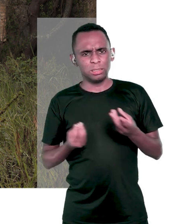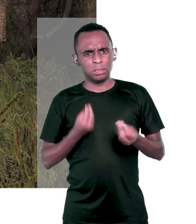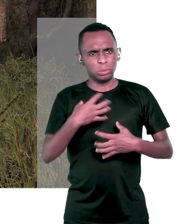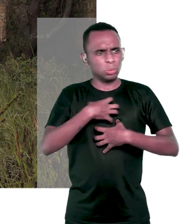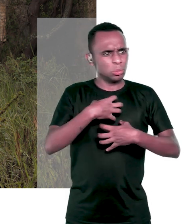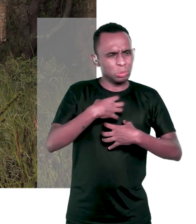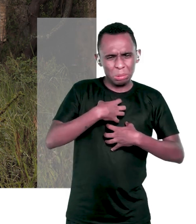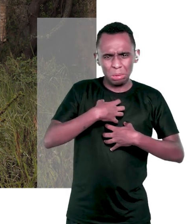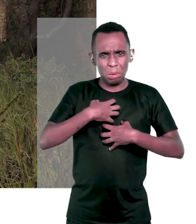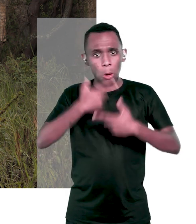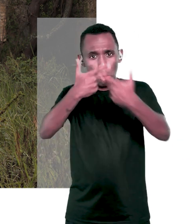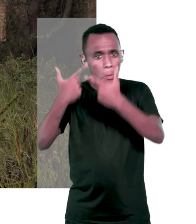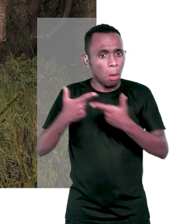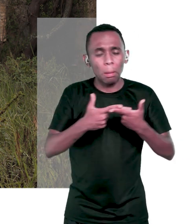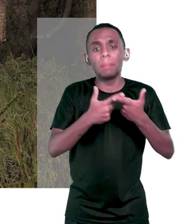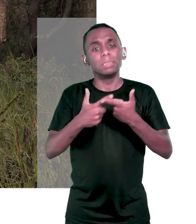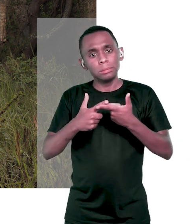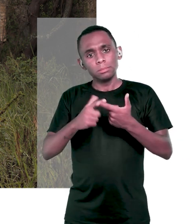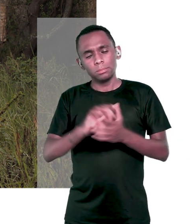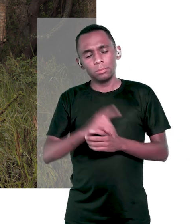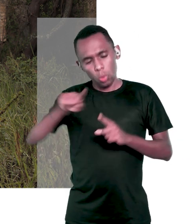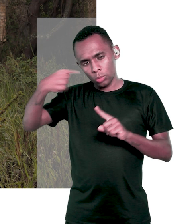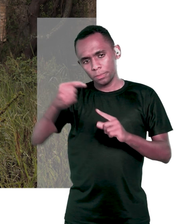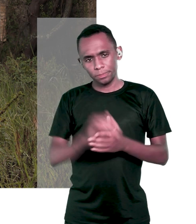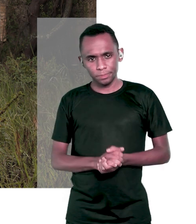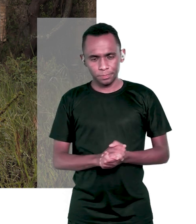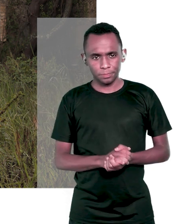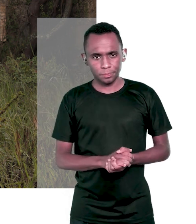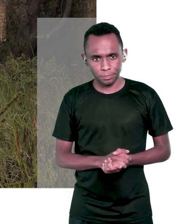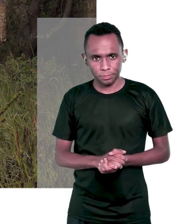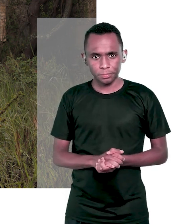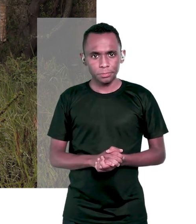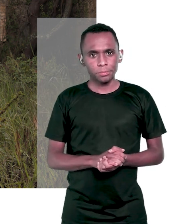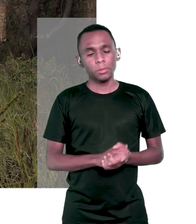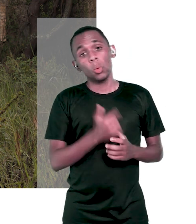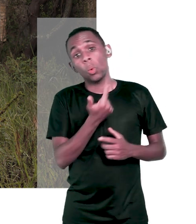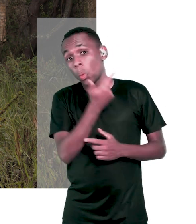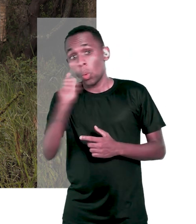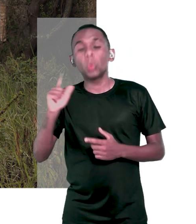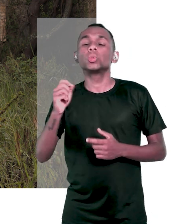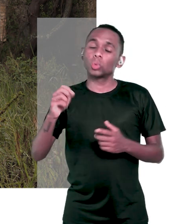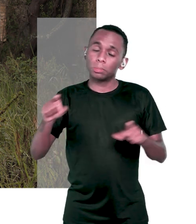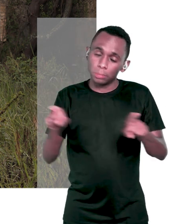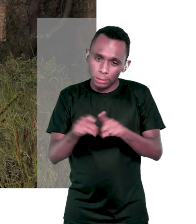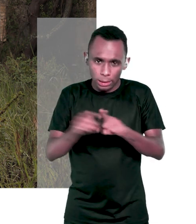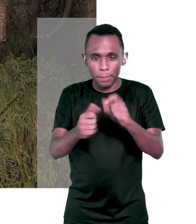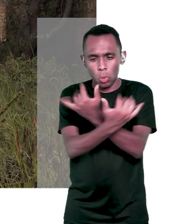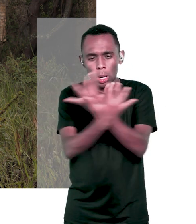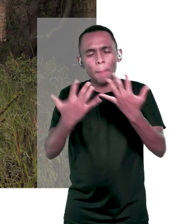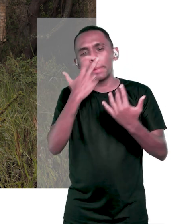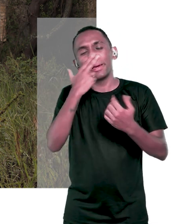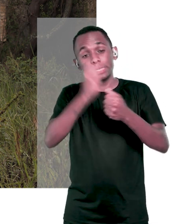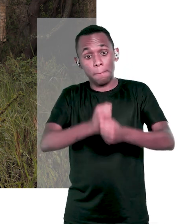é como se ele estivesse na frente de uma casa que já foi a impressão